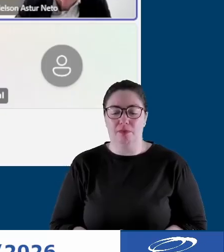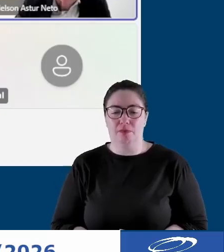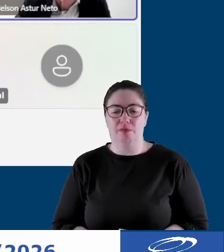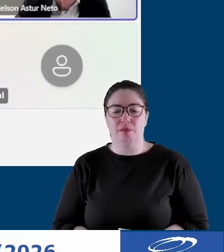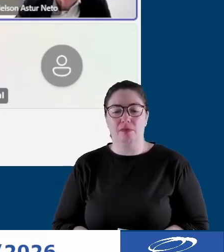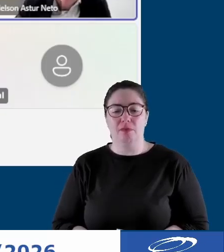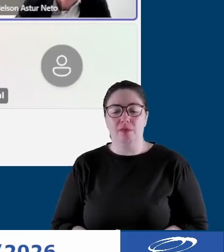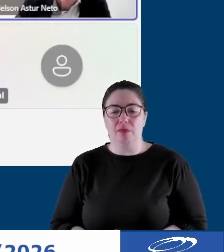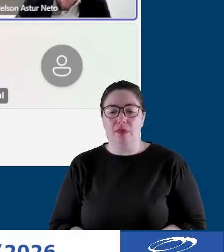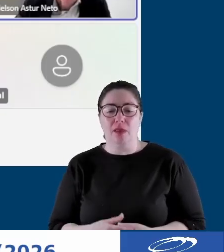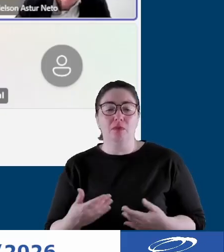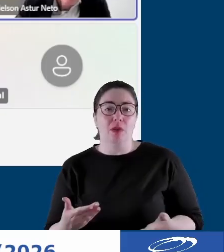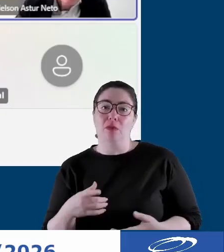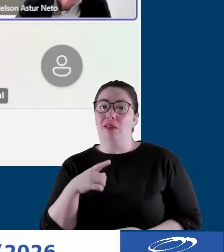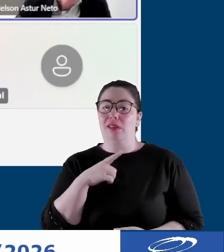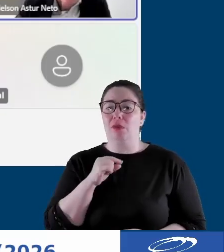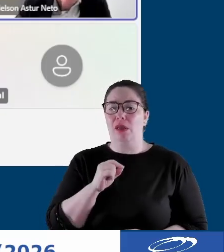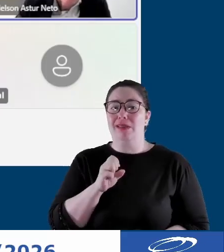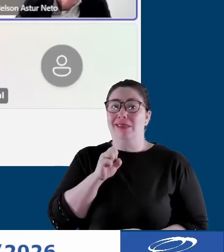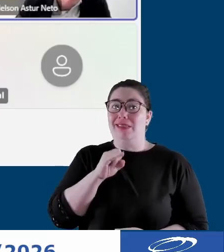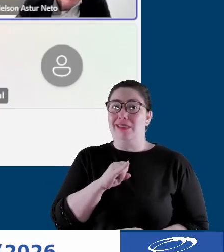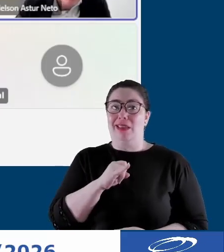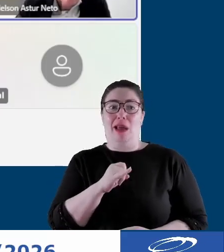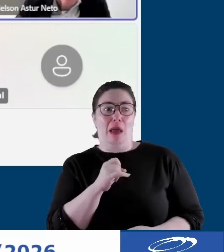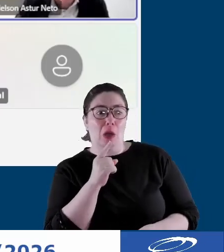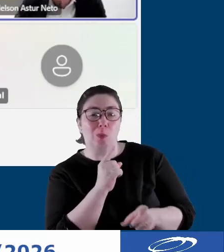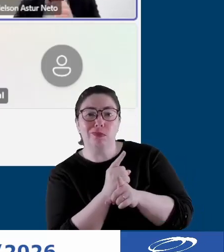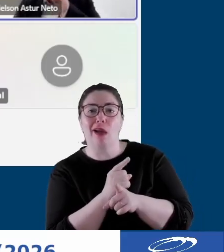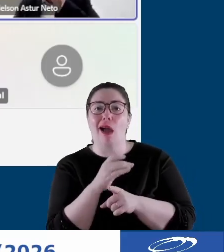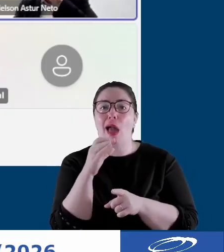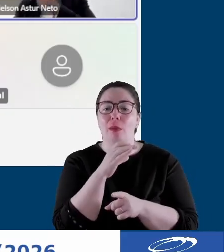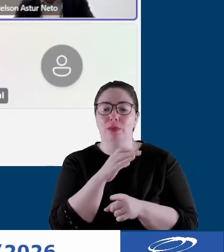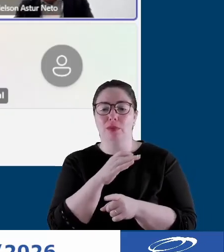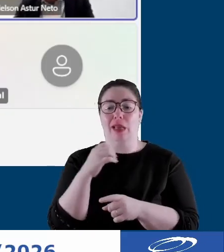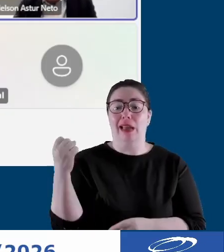vai mais preparado para a cirurgia, principalmente se você tiver que trocar implantes.